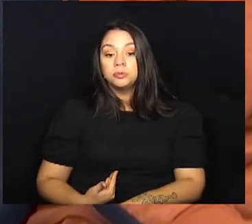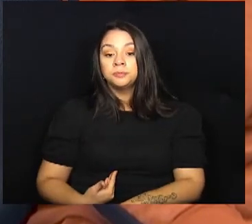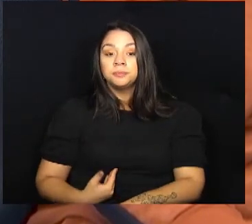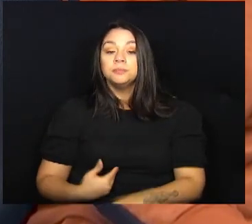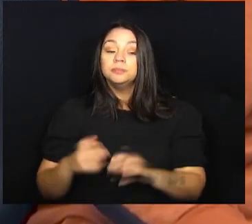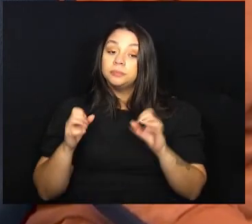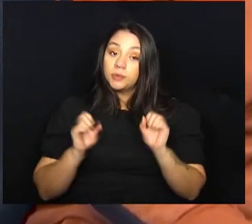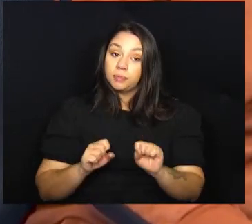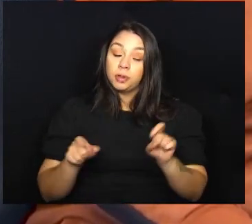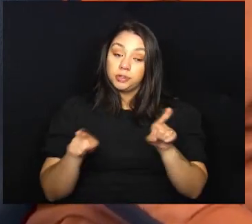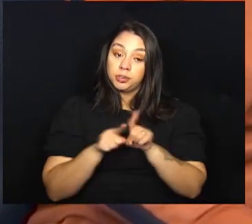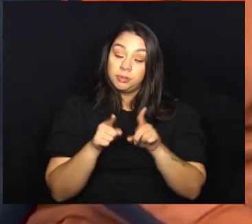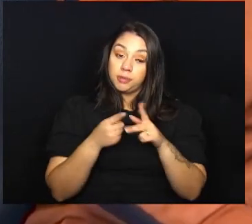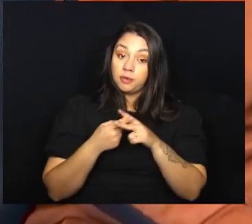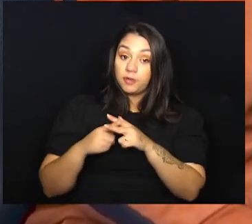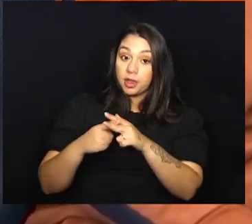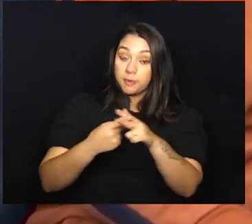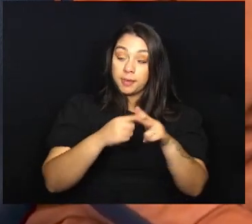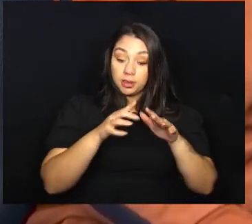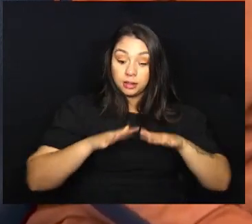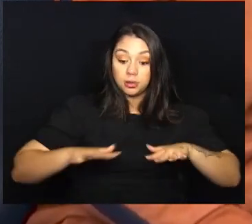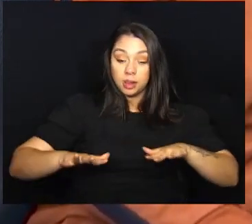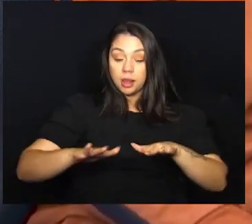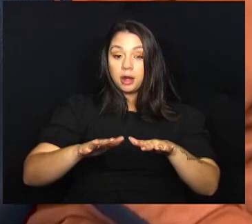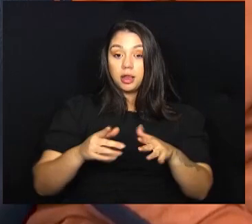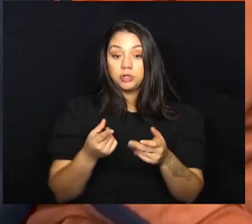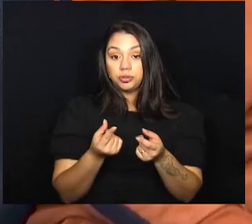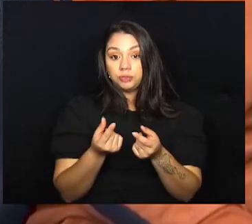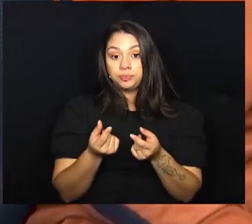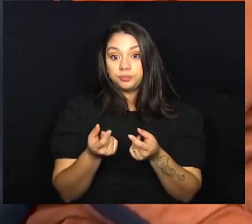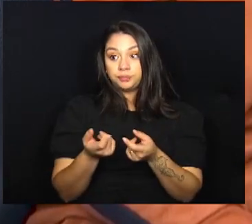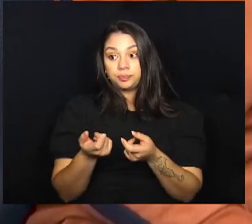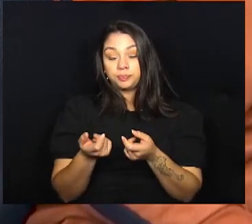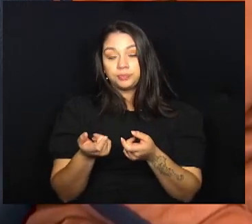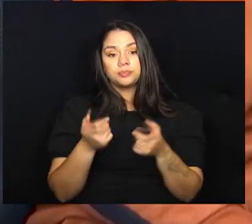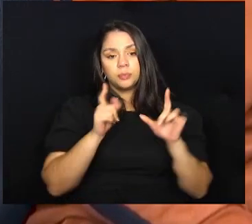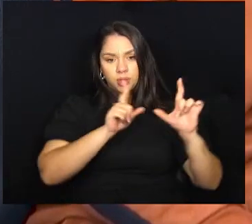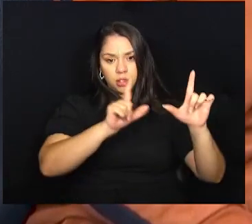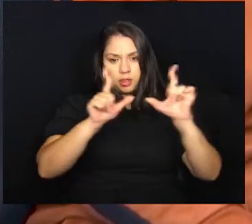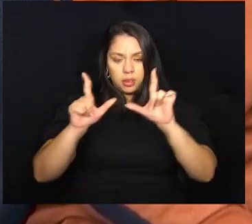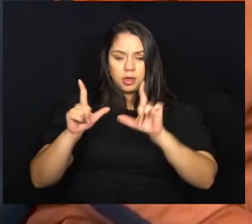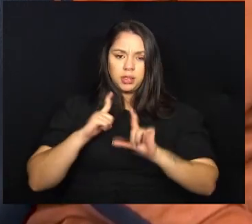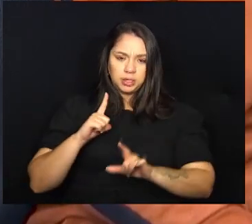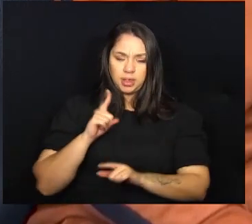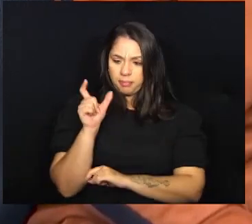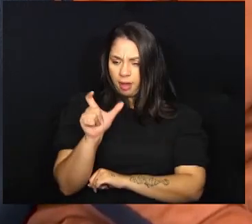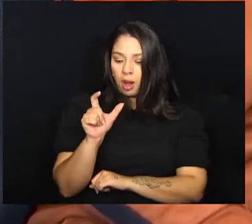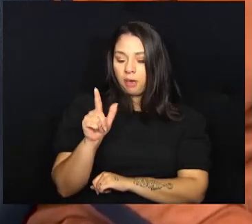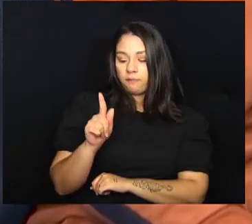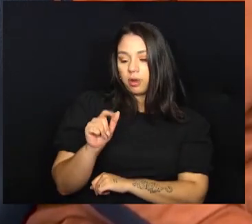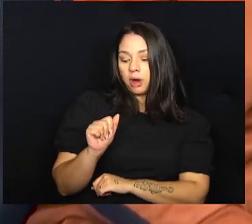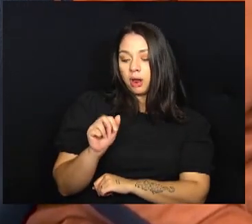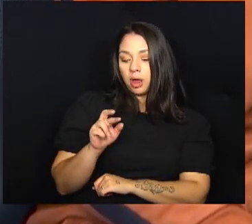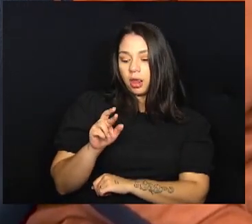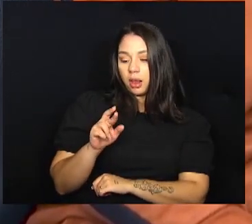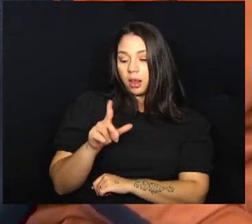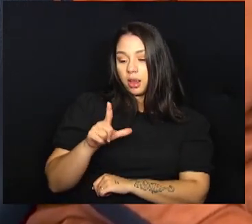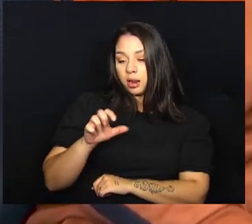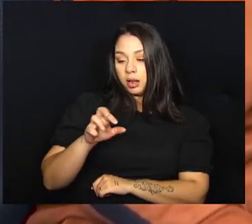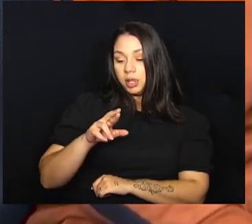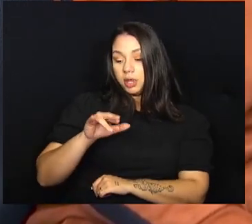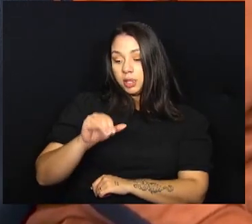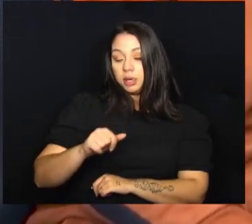ter um mecanismo de mercado de galeria, como está inclusive no texto, né? Em que